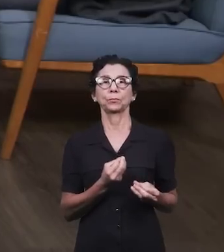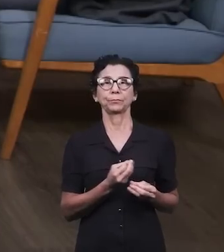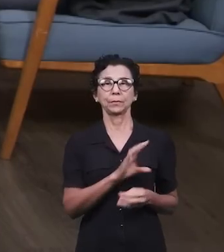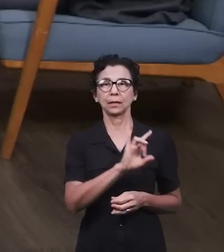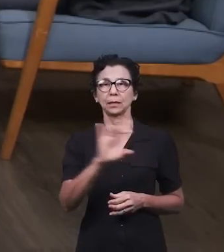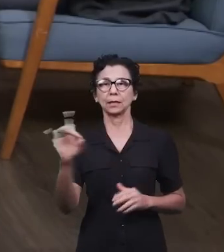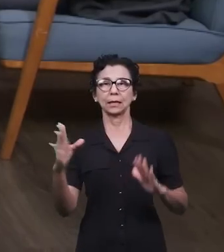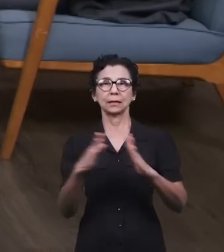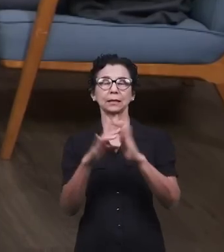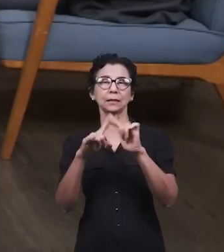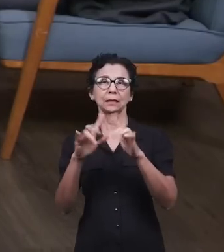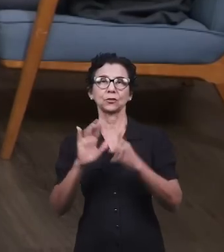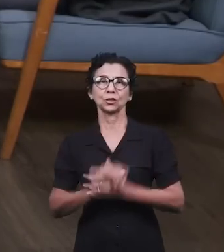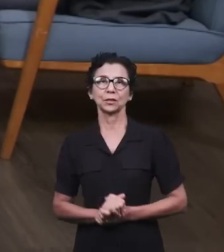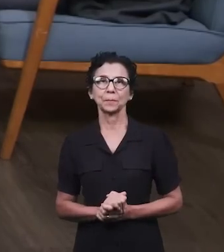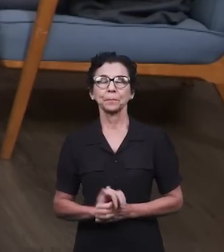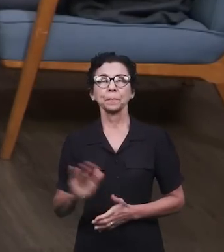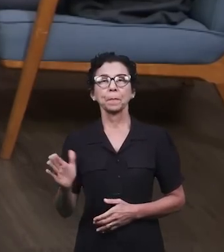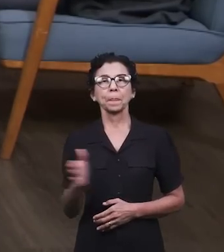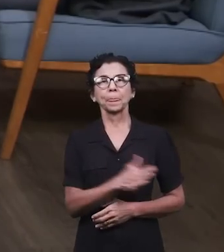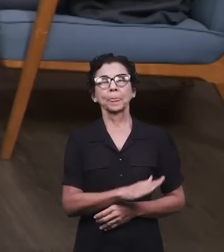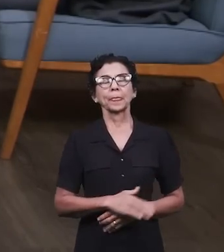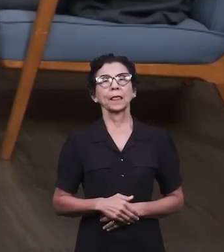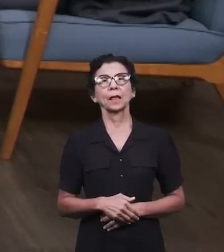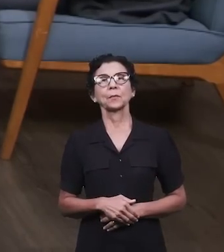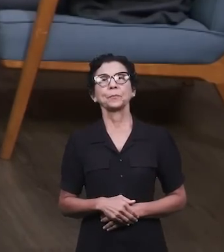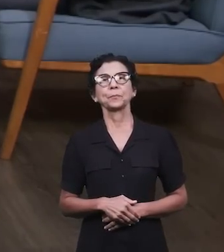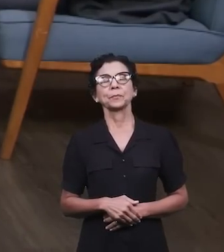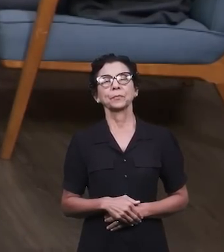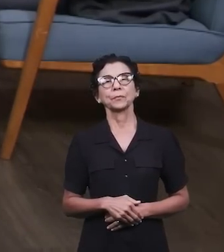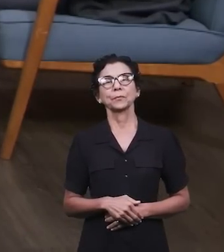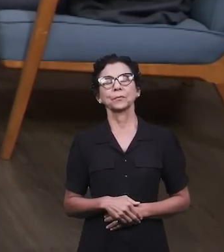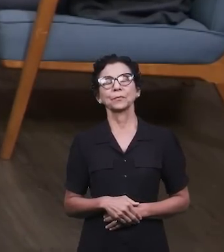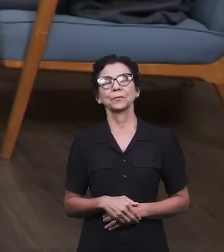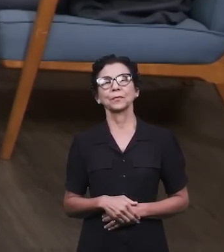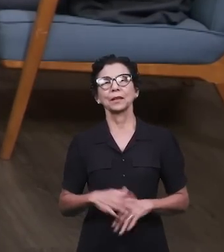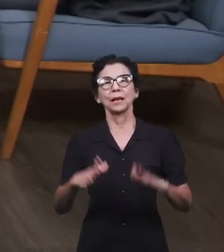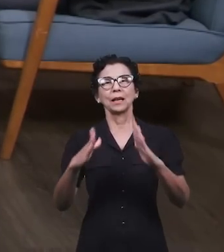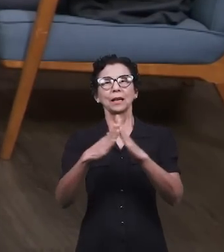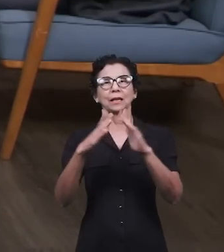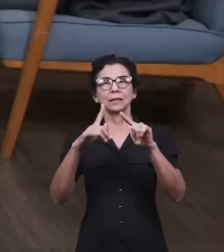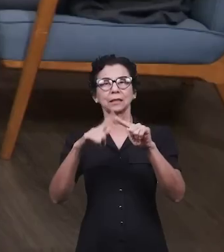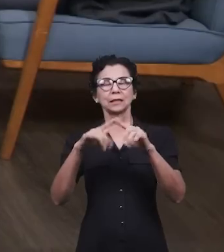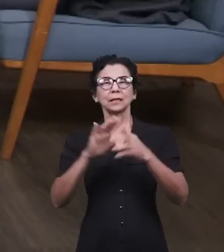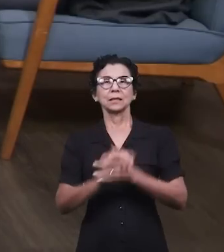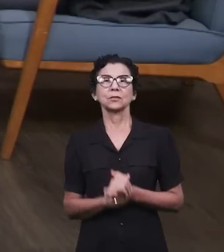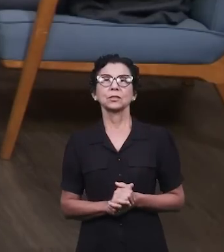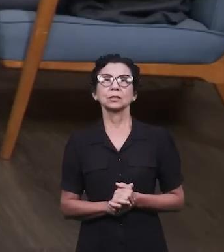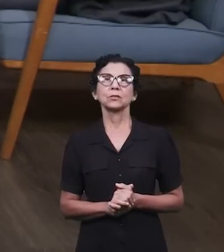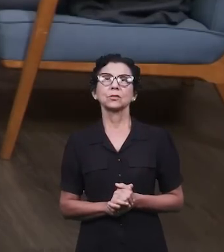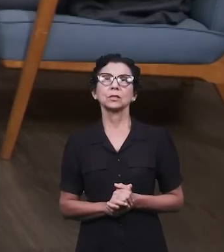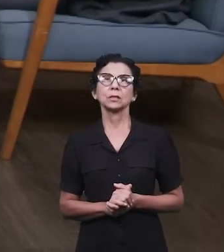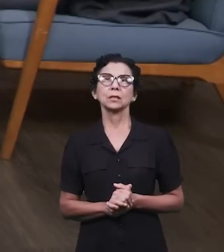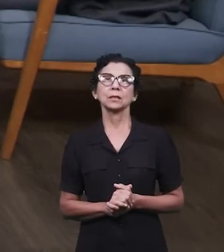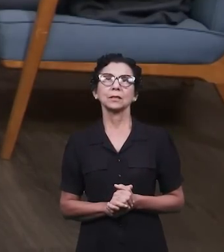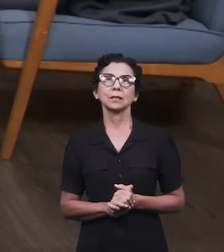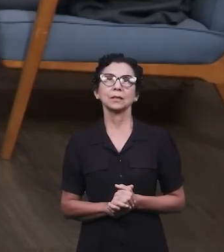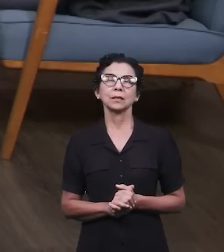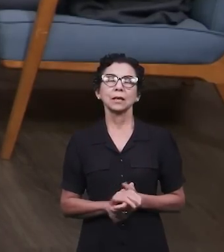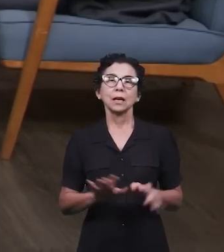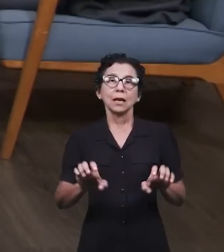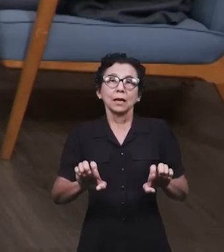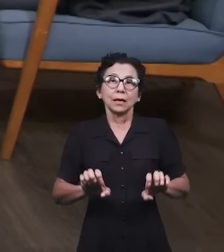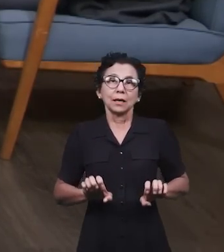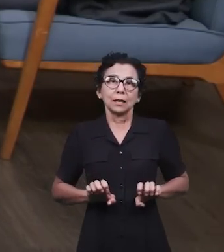não consegue. Vamos lá, o segundo, a igreja de Esmirna. Deixa eu começar pelo Adriano. Adriano, Esmirna, qual o